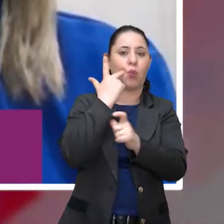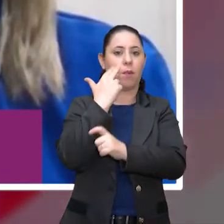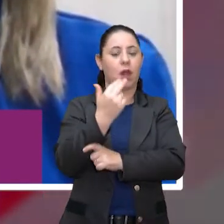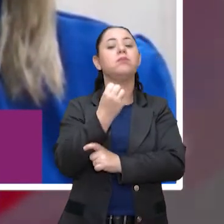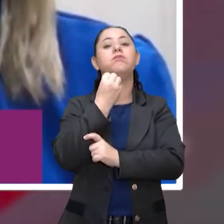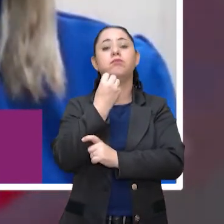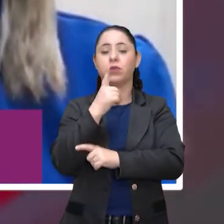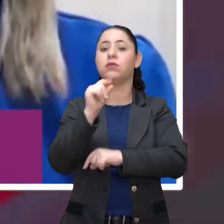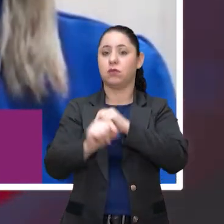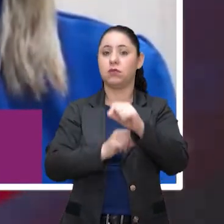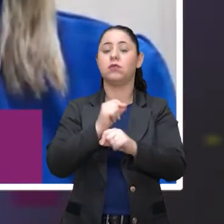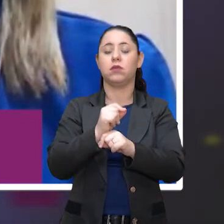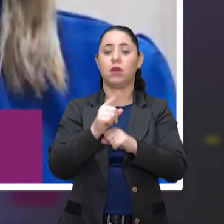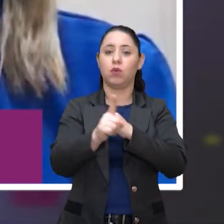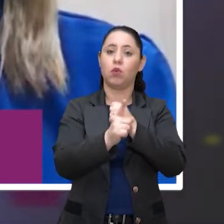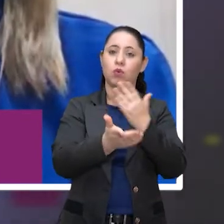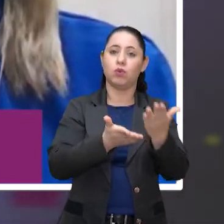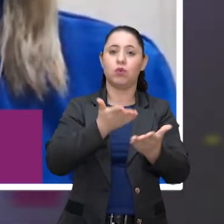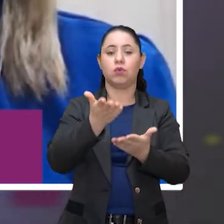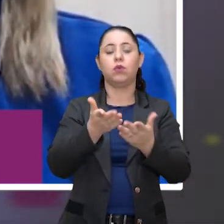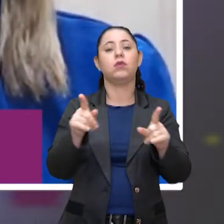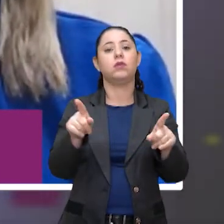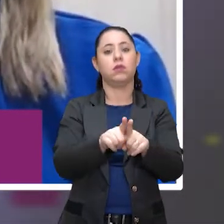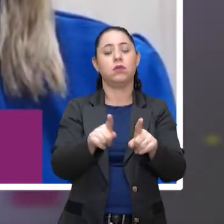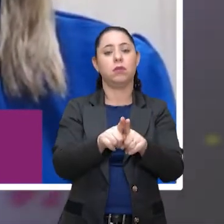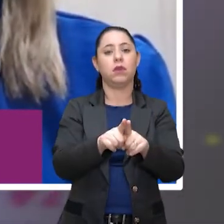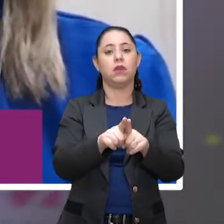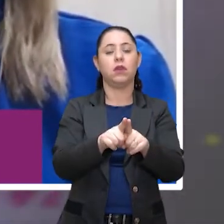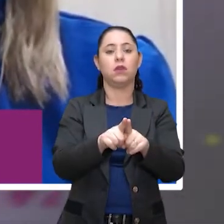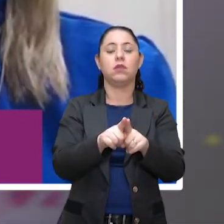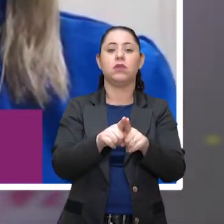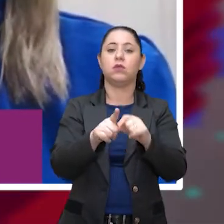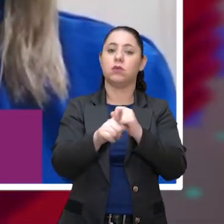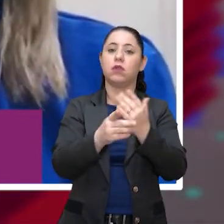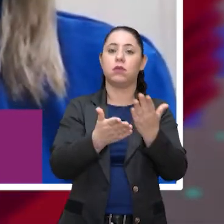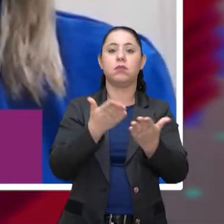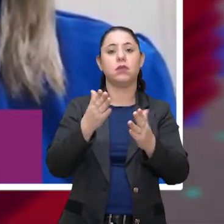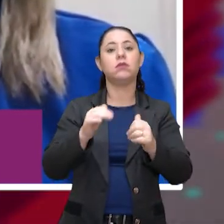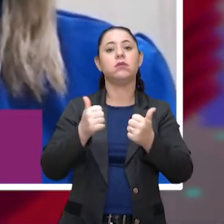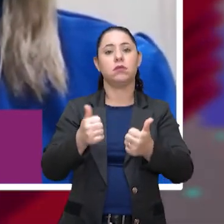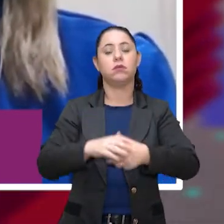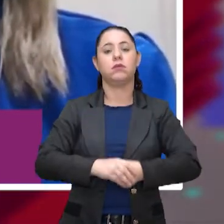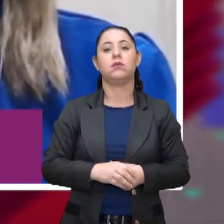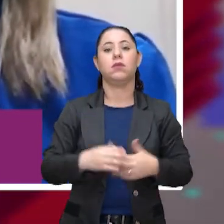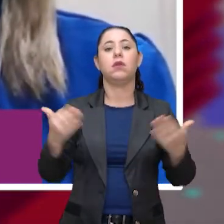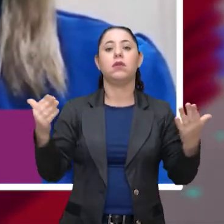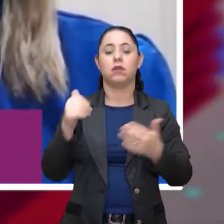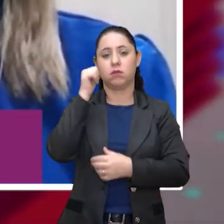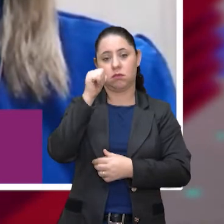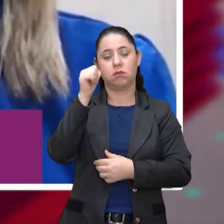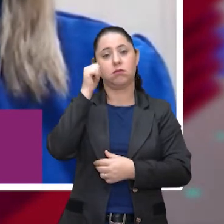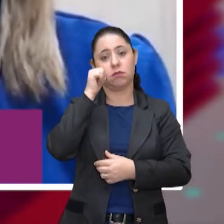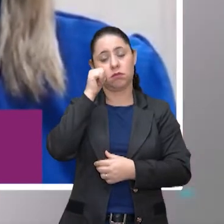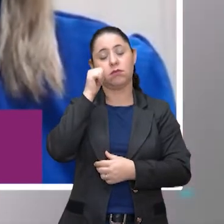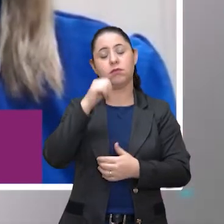normalizar bem a questão do diagnóstico, a questão dos tratamentos. Requer agora a mulher,